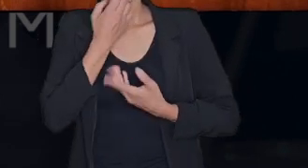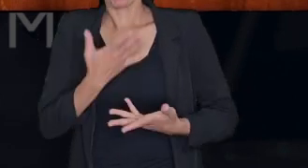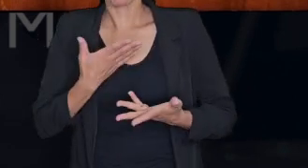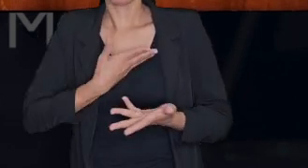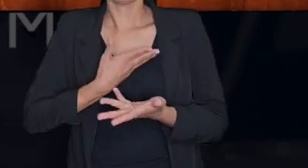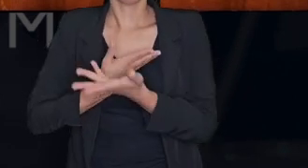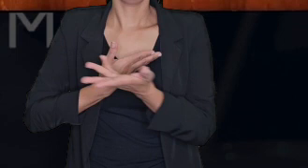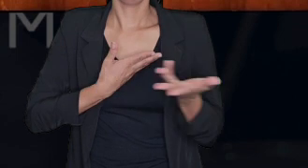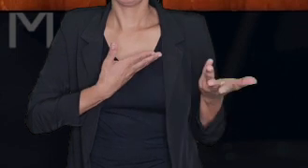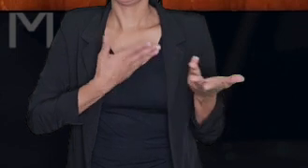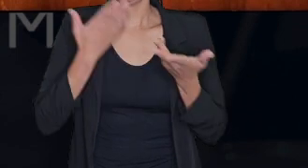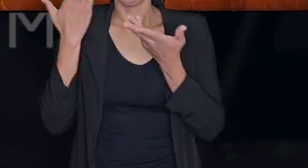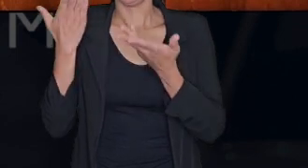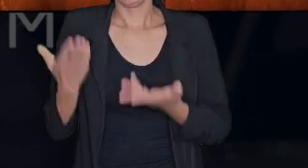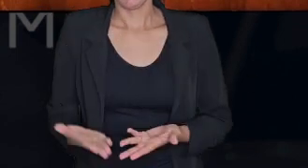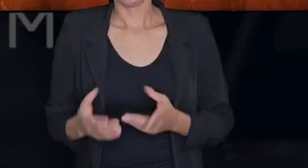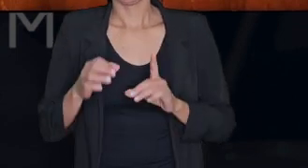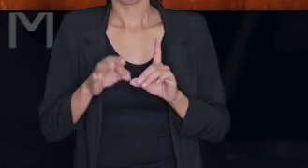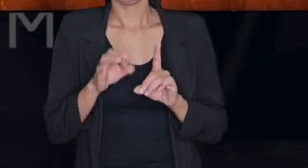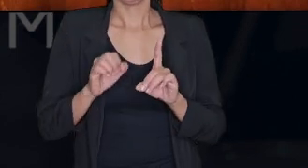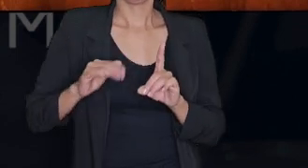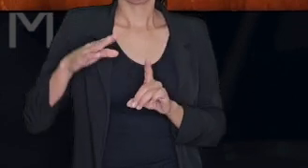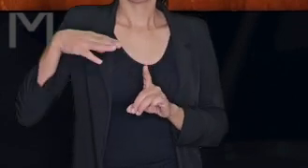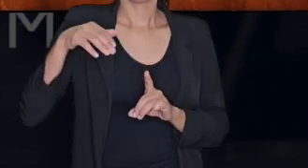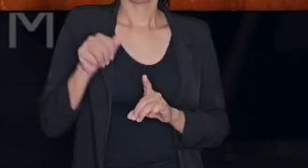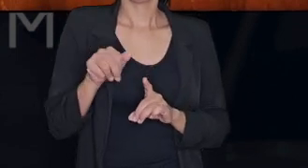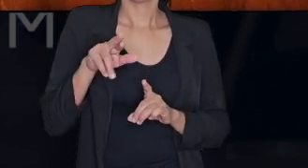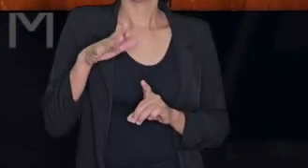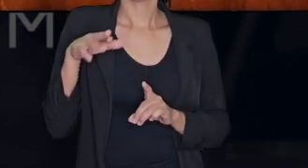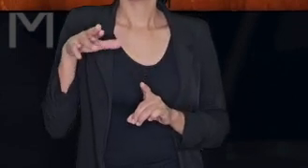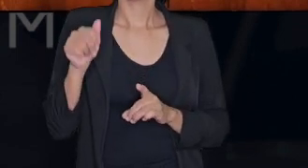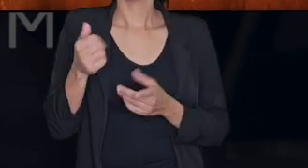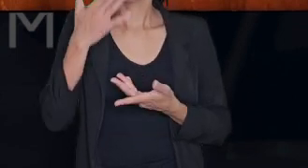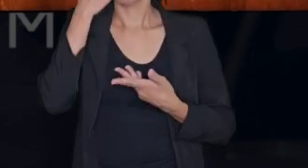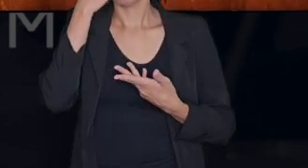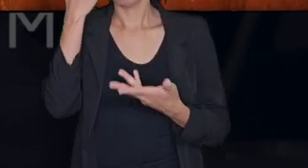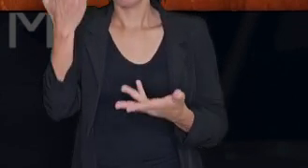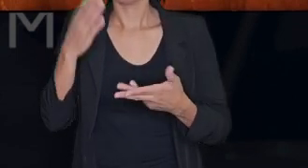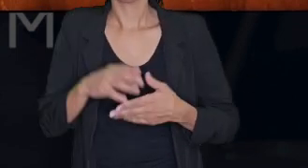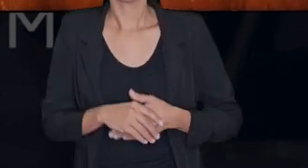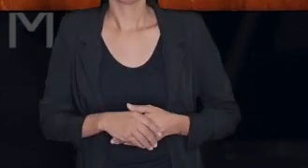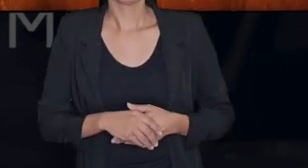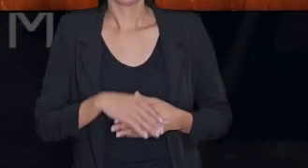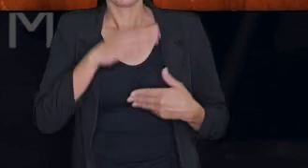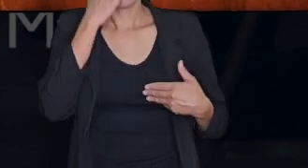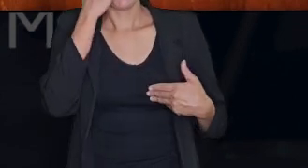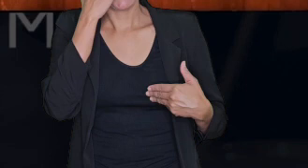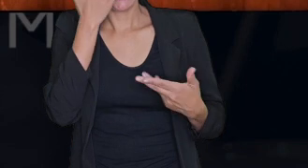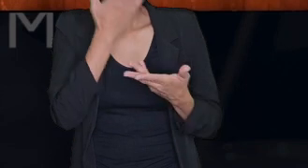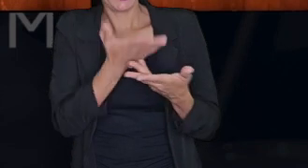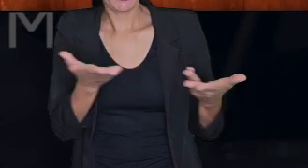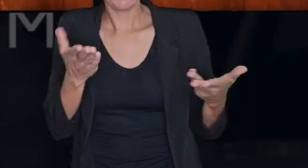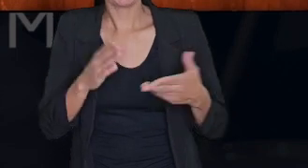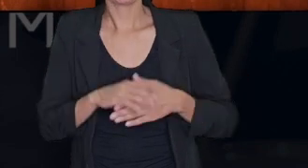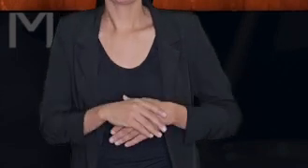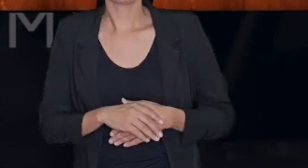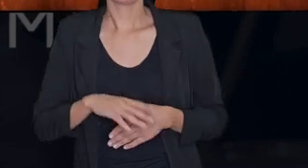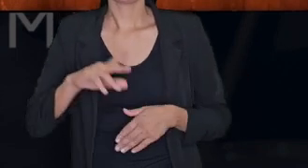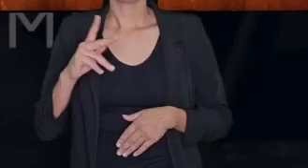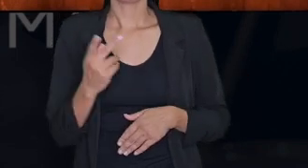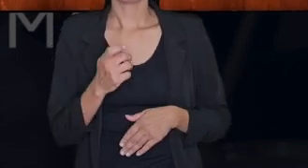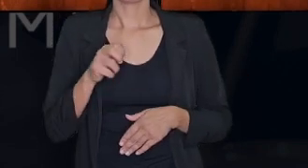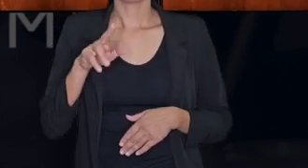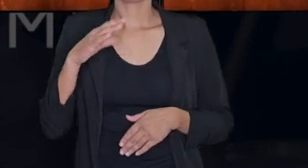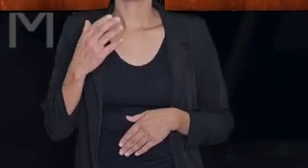estão sendo agradabilíssimos, na companhia de Vossa Excelência, desembargador Mairan Maia Júnior. Muito agradecido. Uma boa tarde.